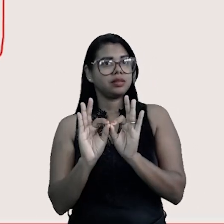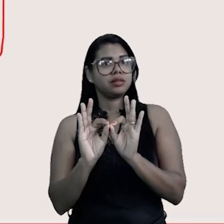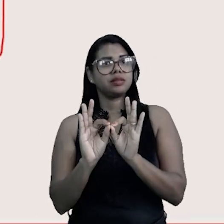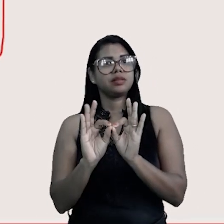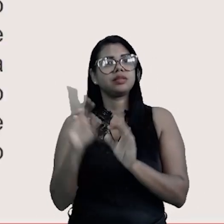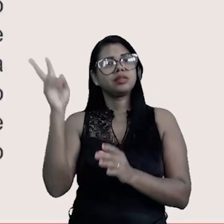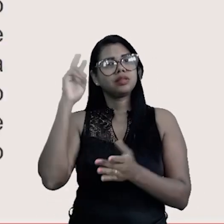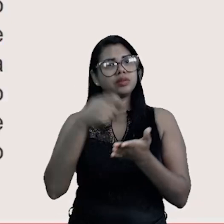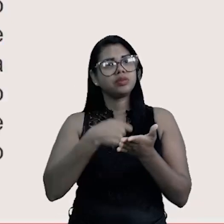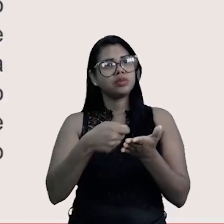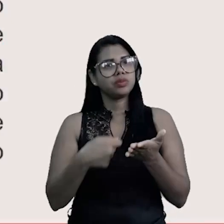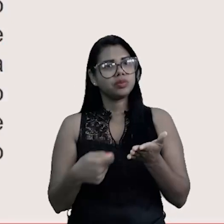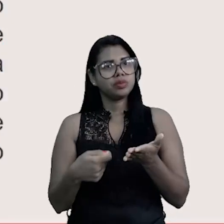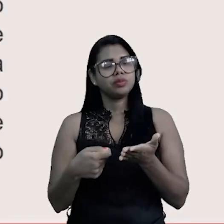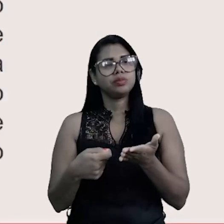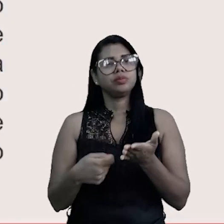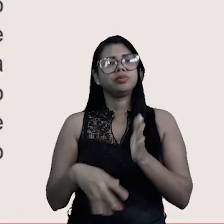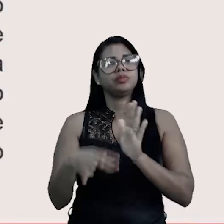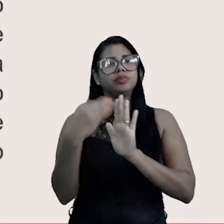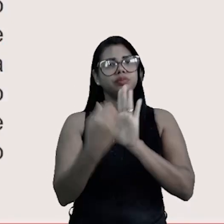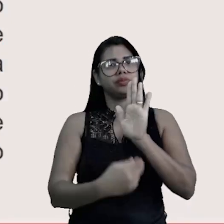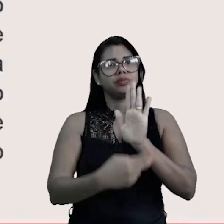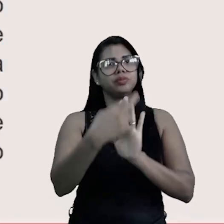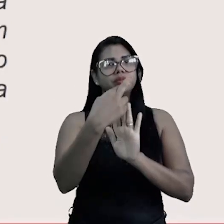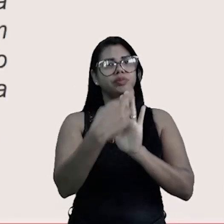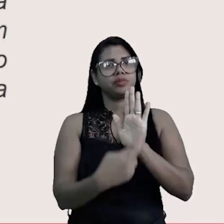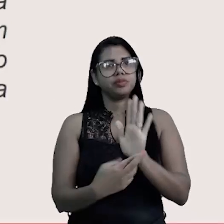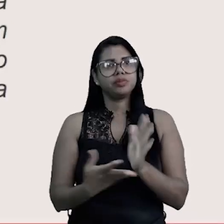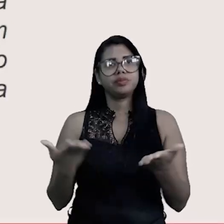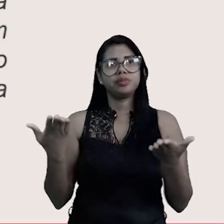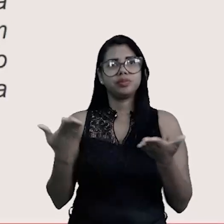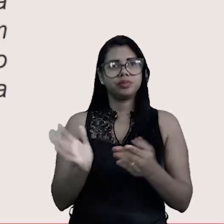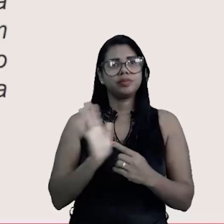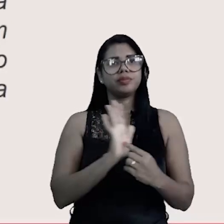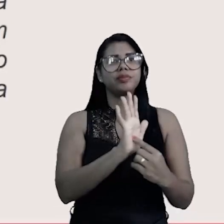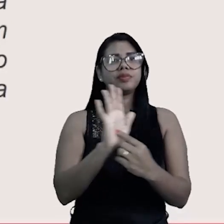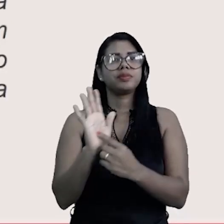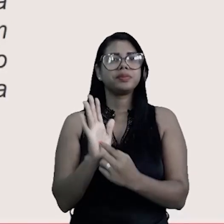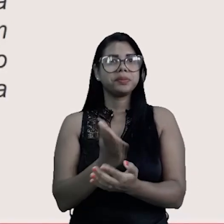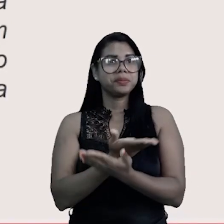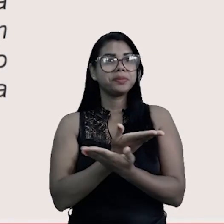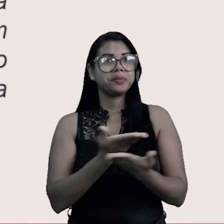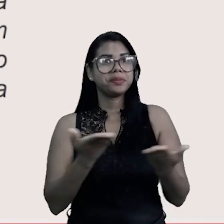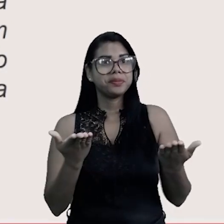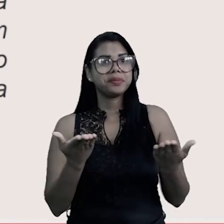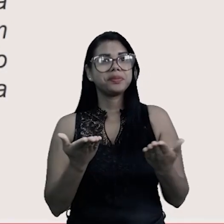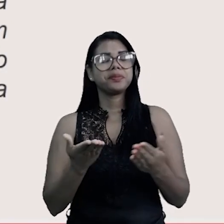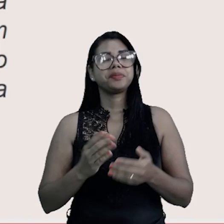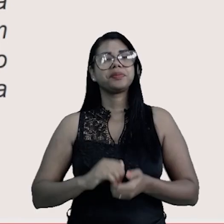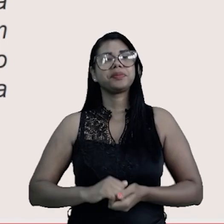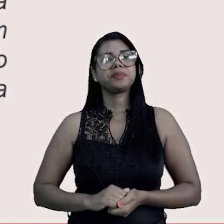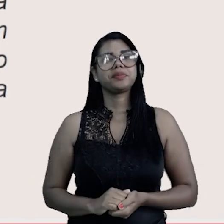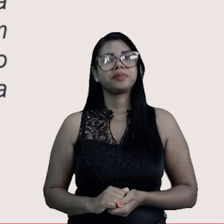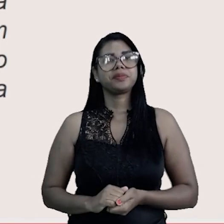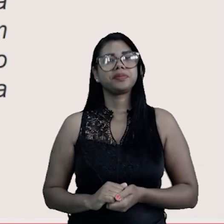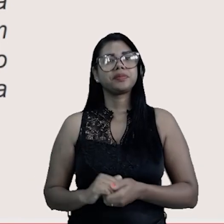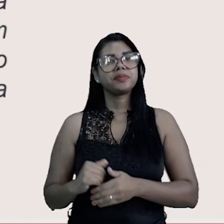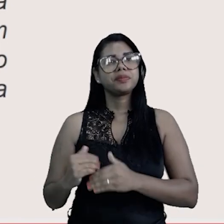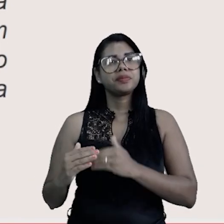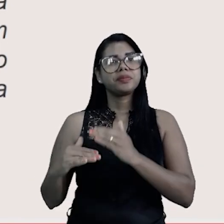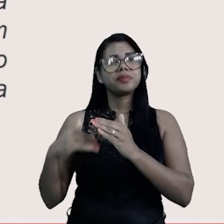um historiador. E agora a gente vai trabalhar, né? Eu vou mostrar aqui, vamos pontuar o